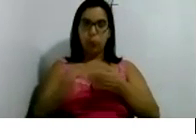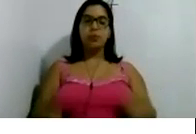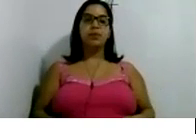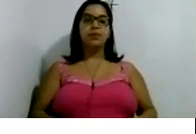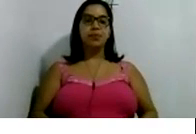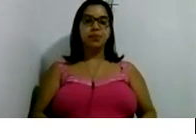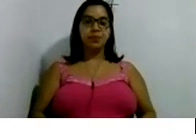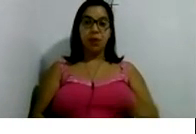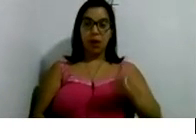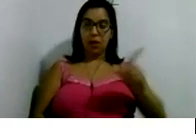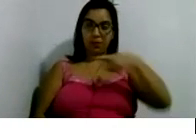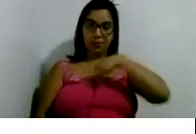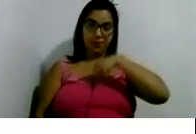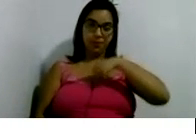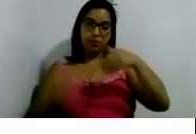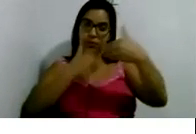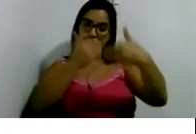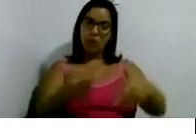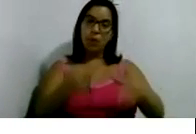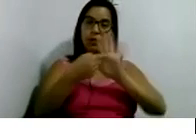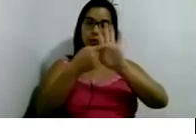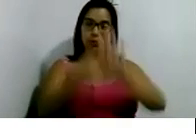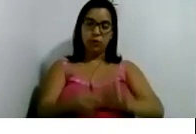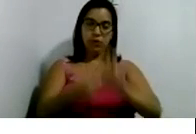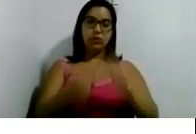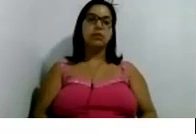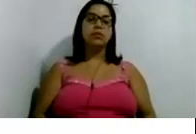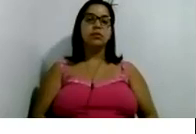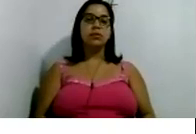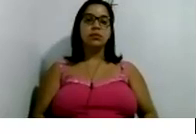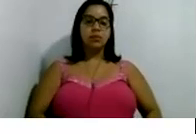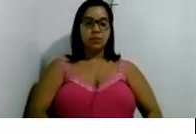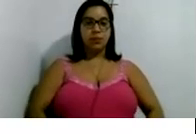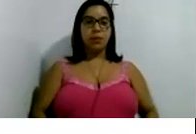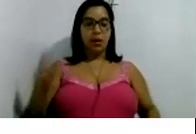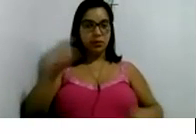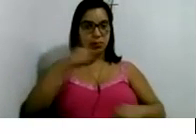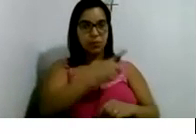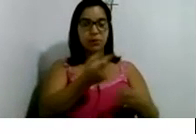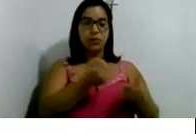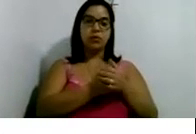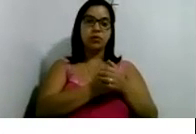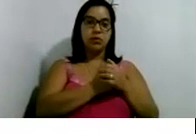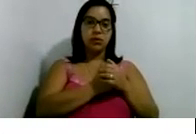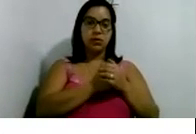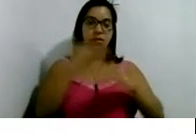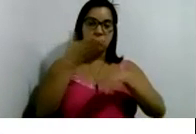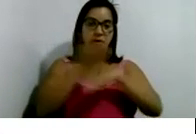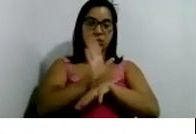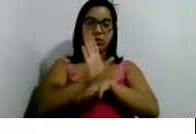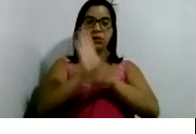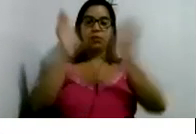Então aqui a gente tem essas fases. O espermatozoide ele vai atravessar a coroa